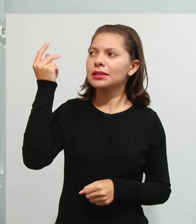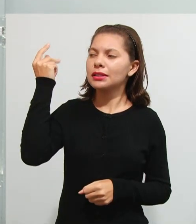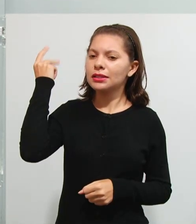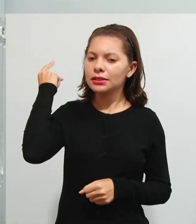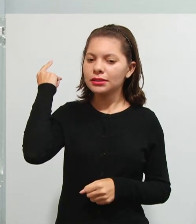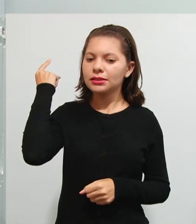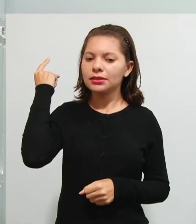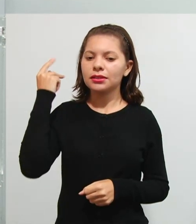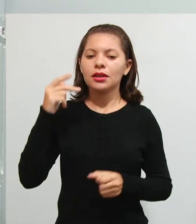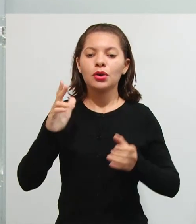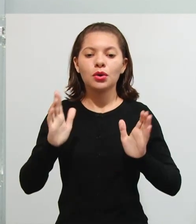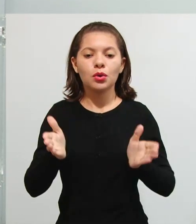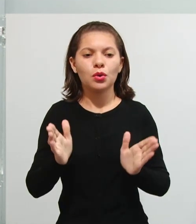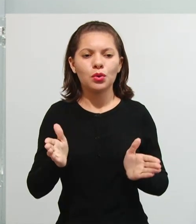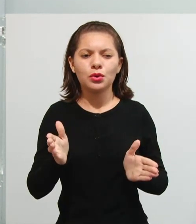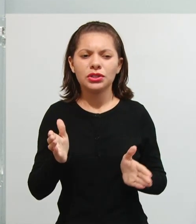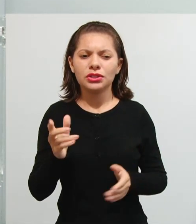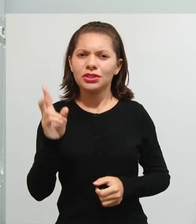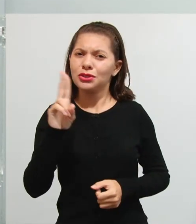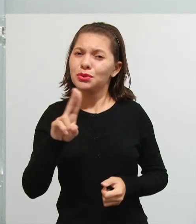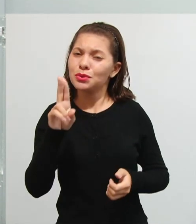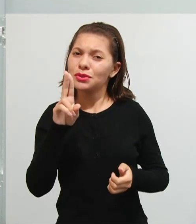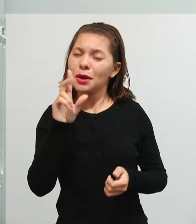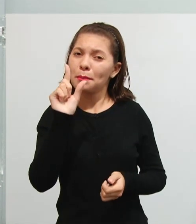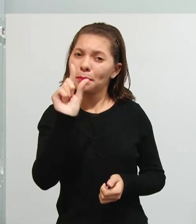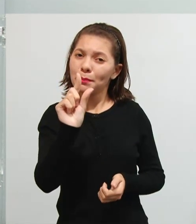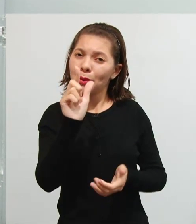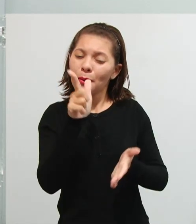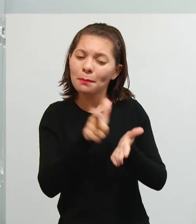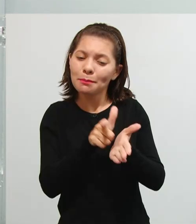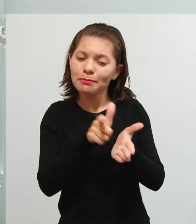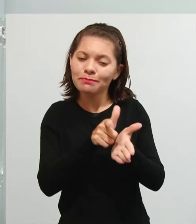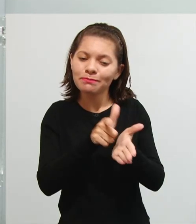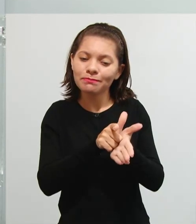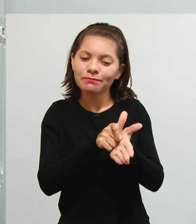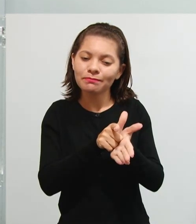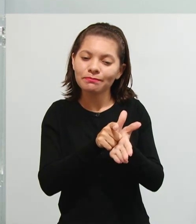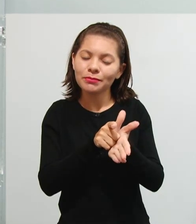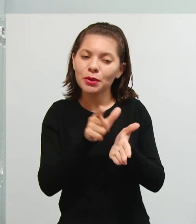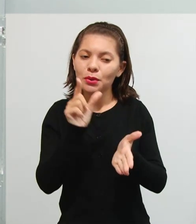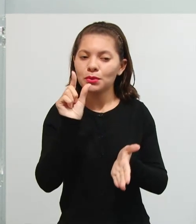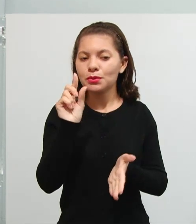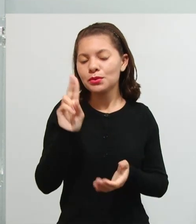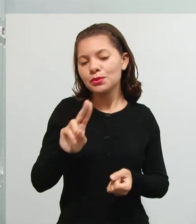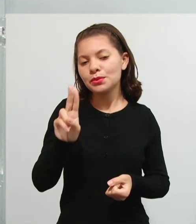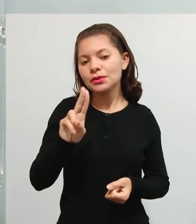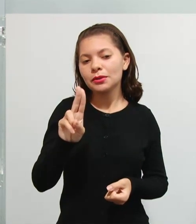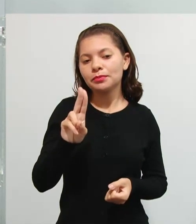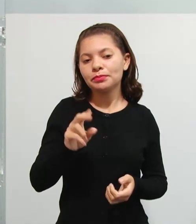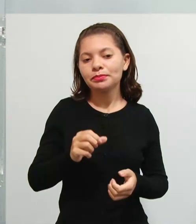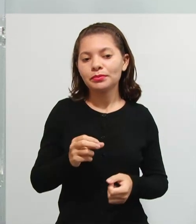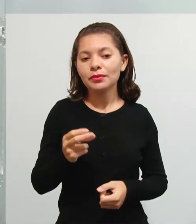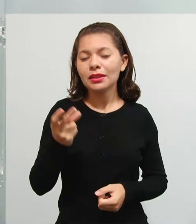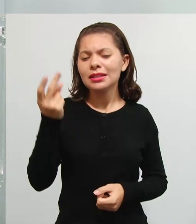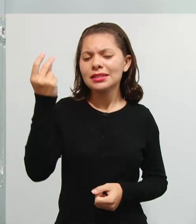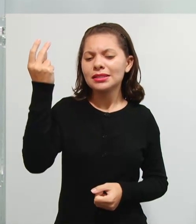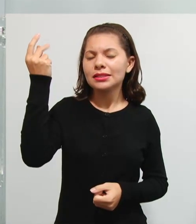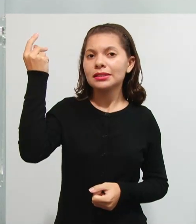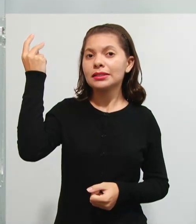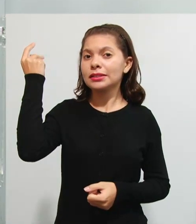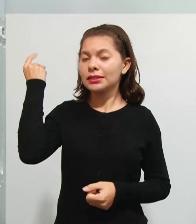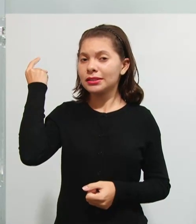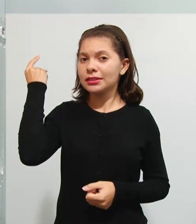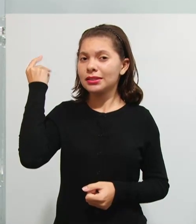utiliza muito menos papel mesmo, físico, nas organizações públicas, né? Mas no início,